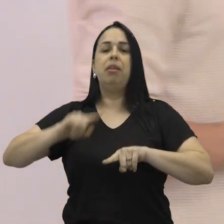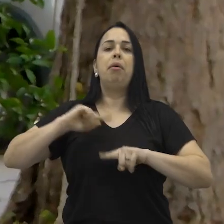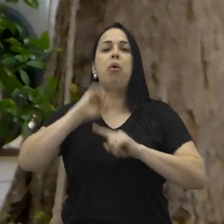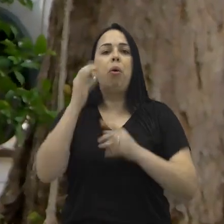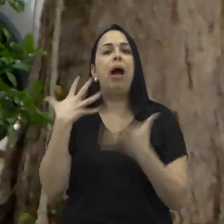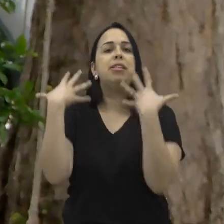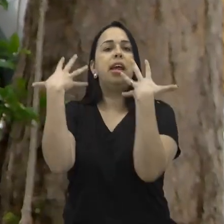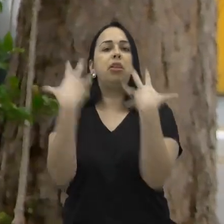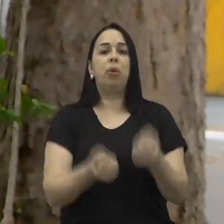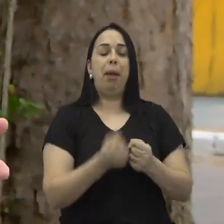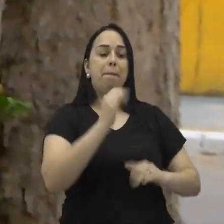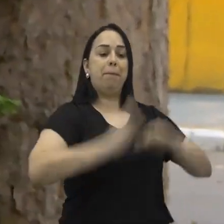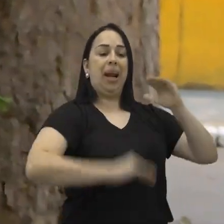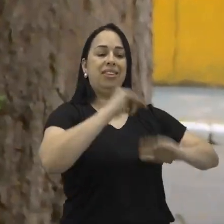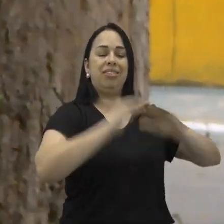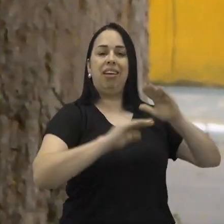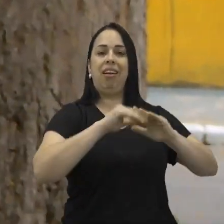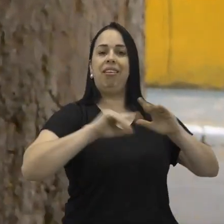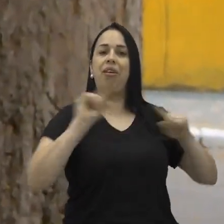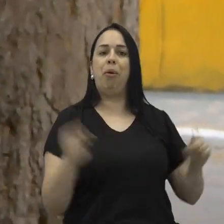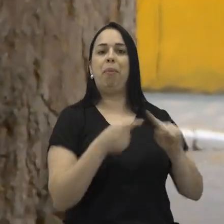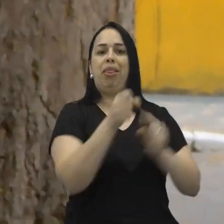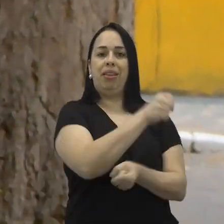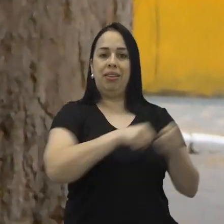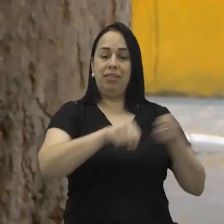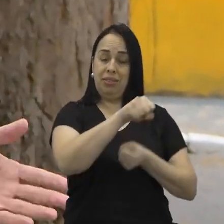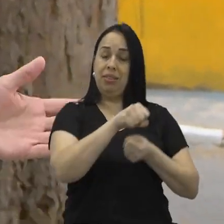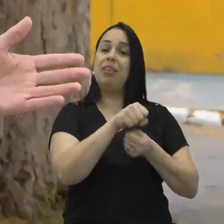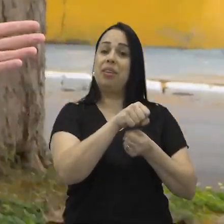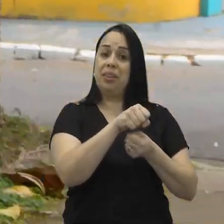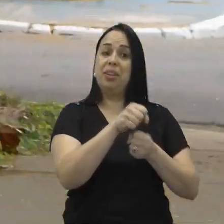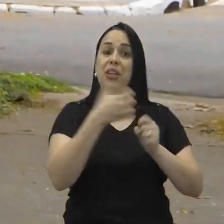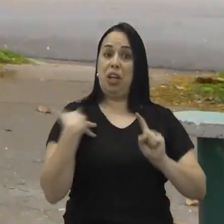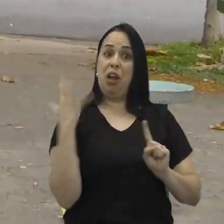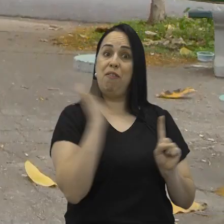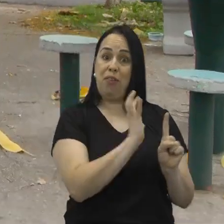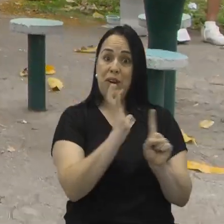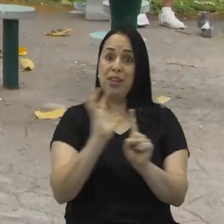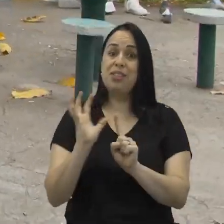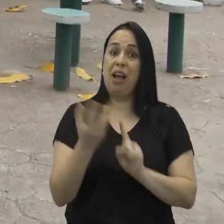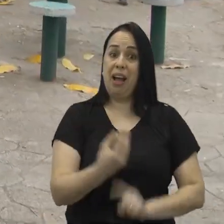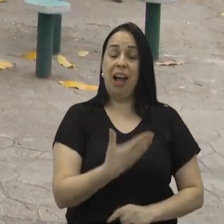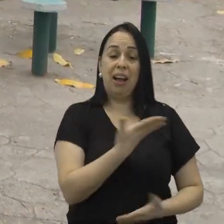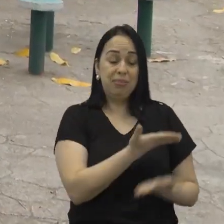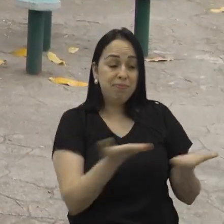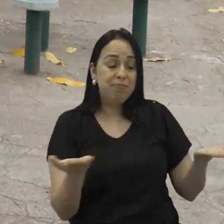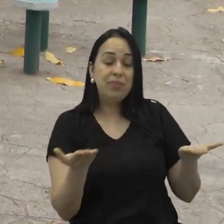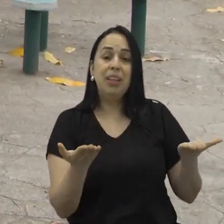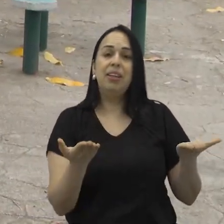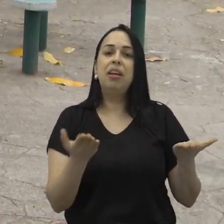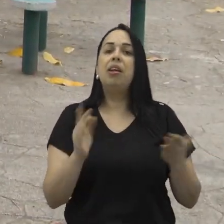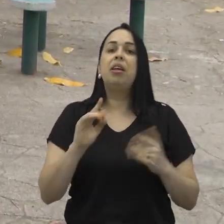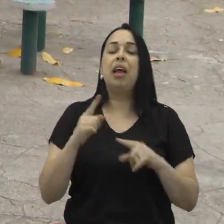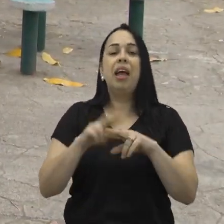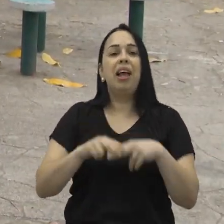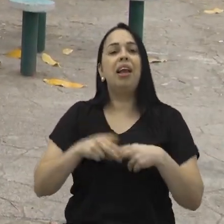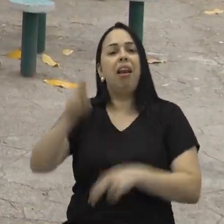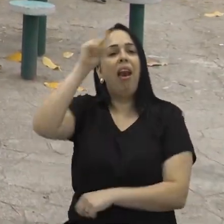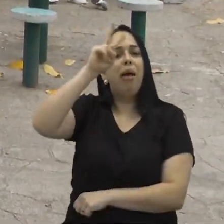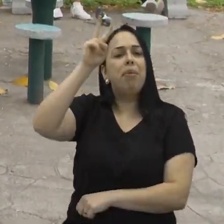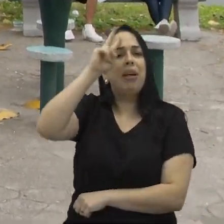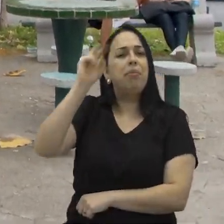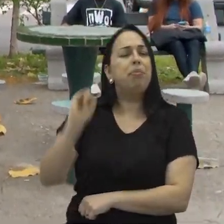ambiental práticas que impactam de forma direta o ambiente onde a gente vive tudo isso reforça a